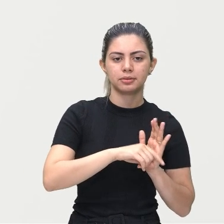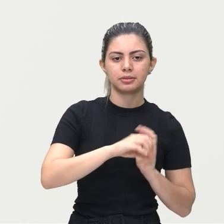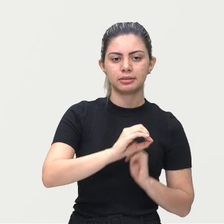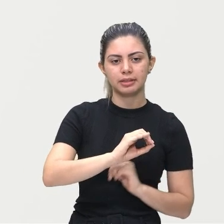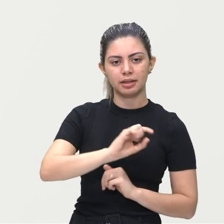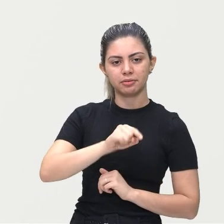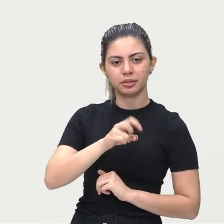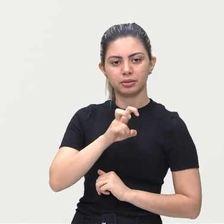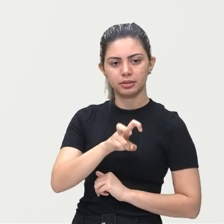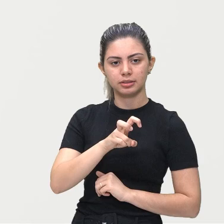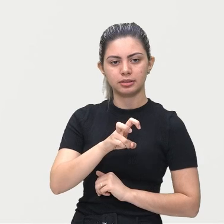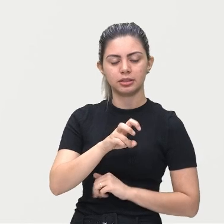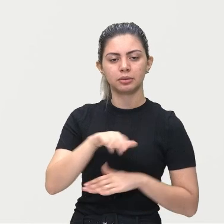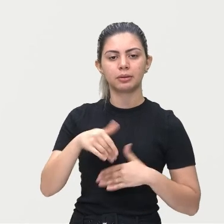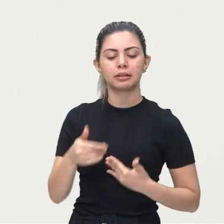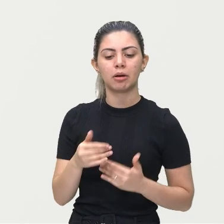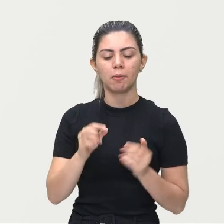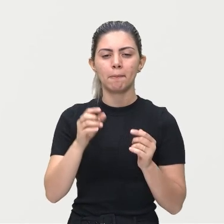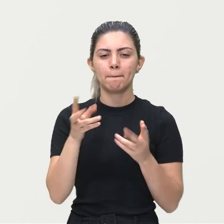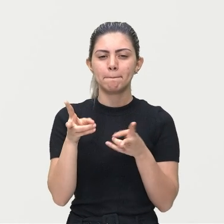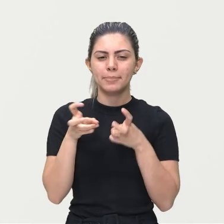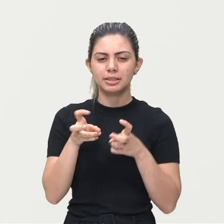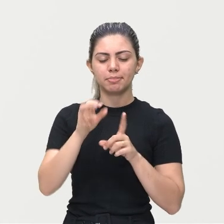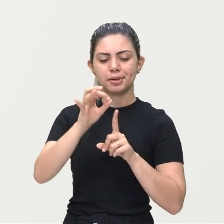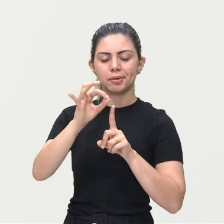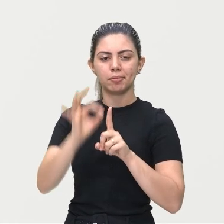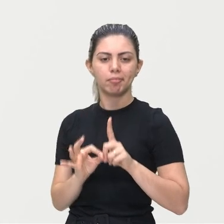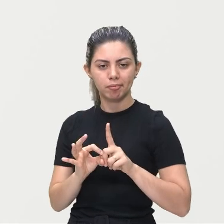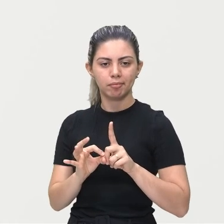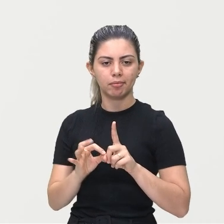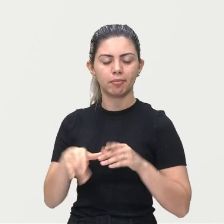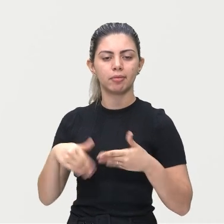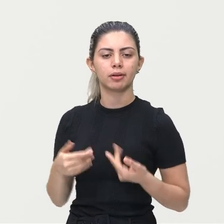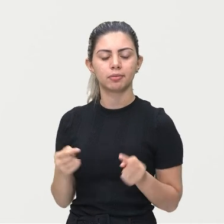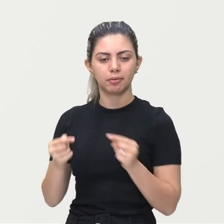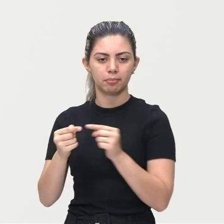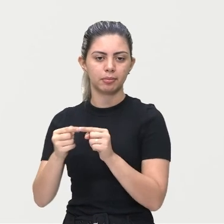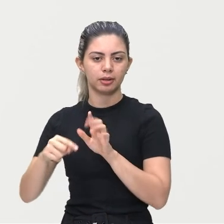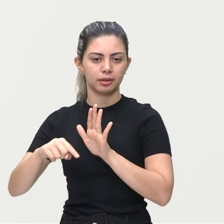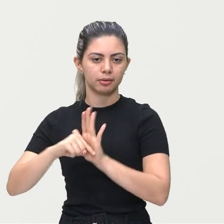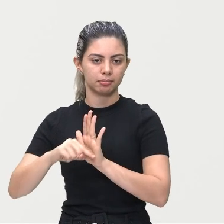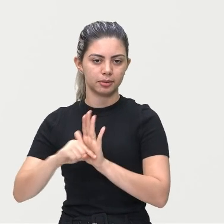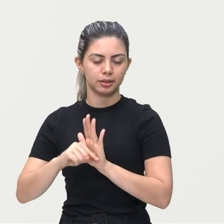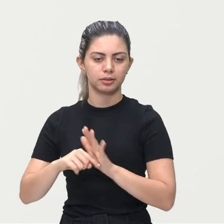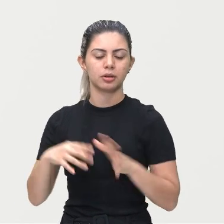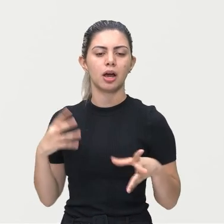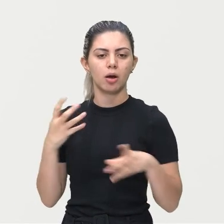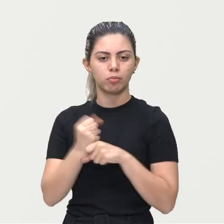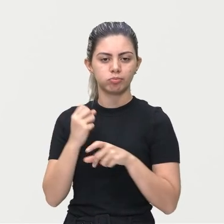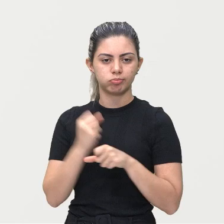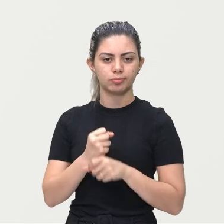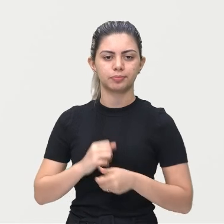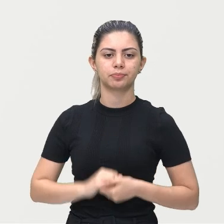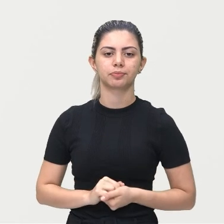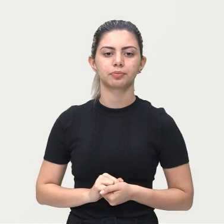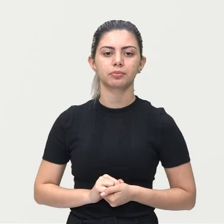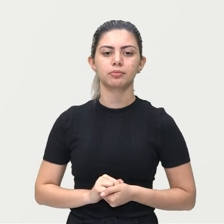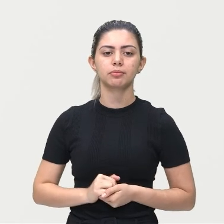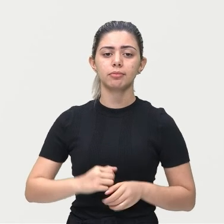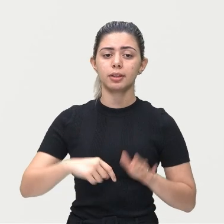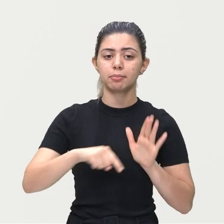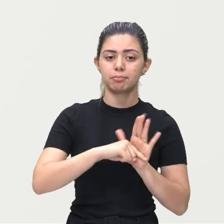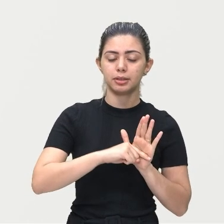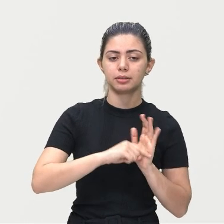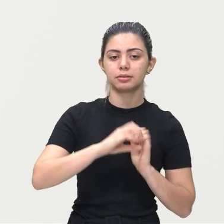então caiu representado pelo menos, né? Então vamos fazer essa conta. Resolvendo essa conta, menos